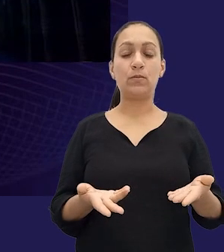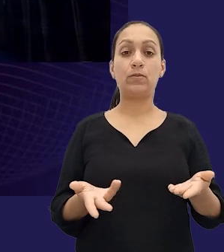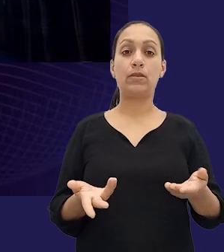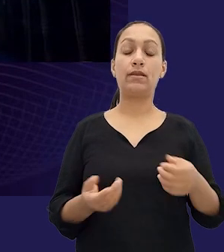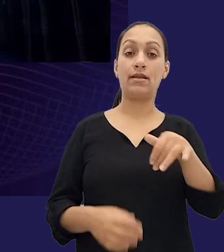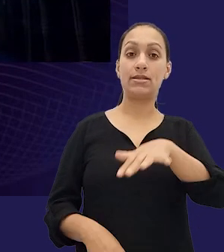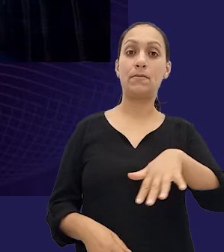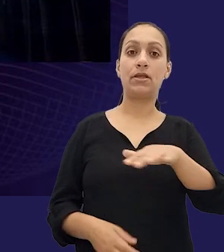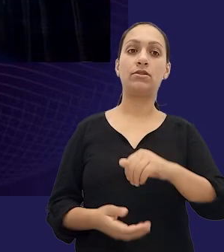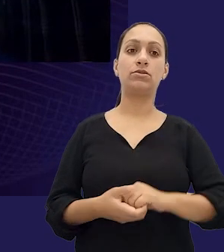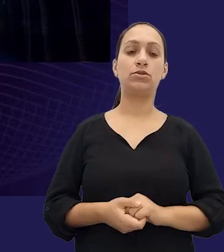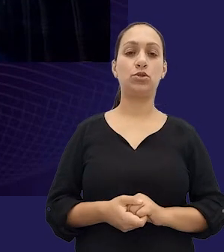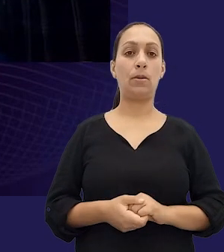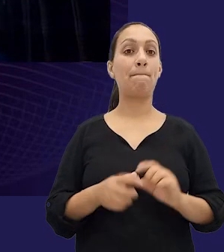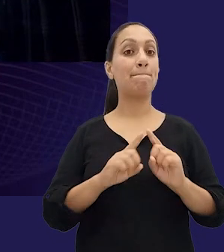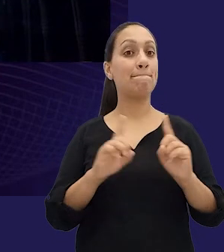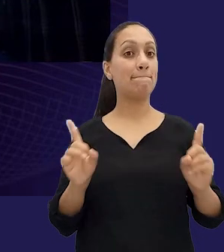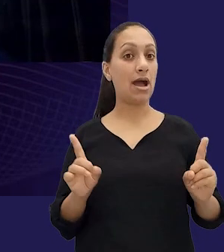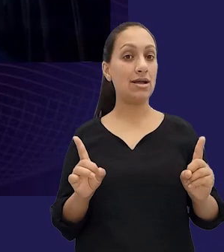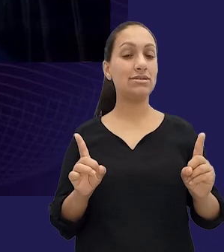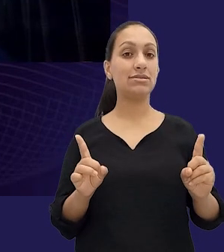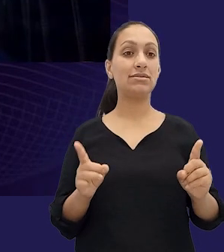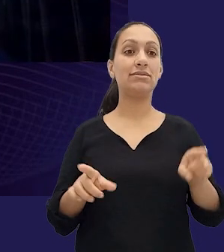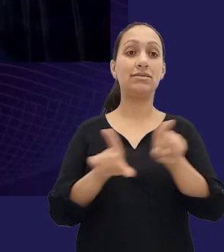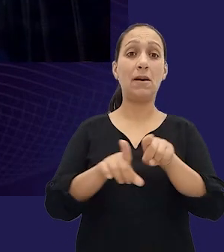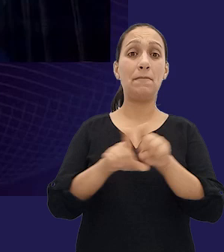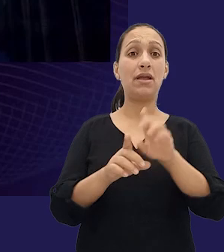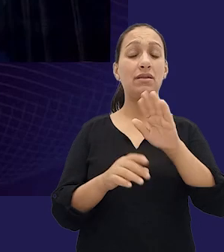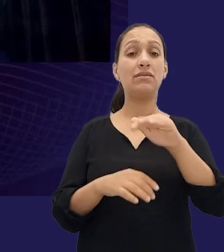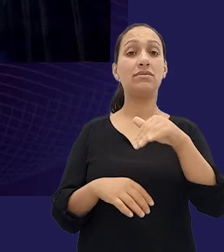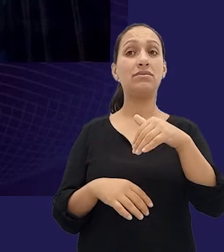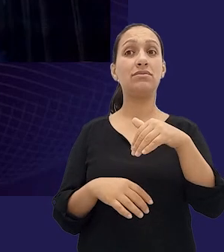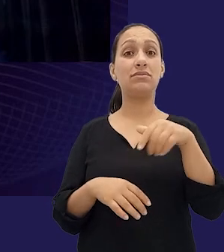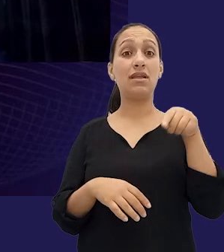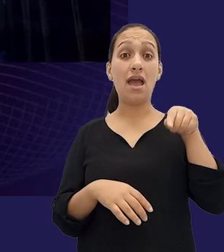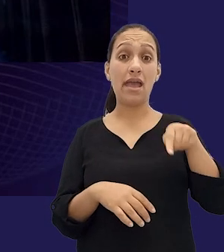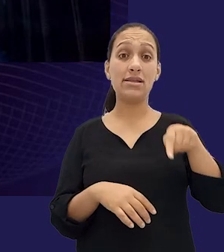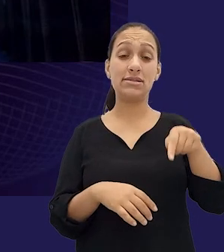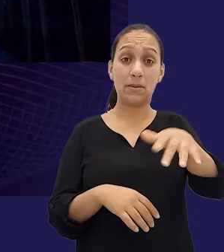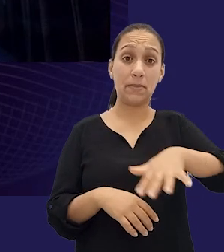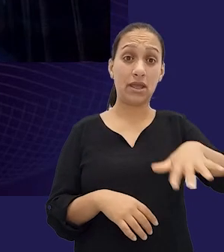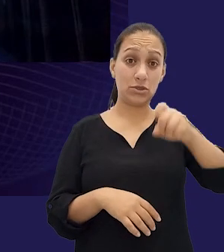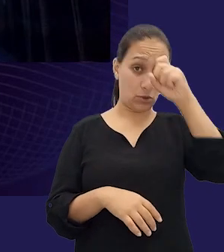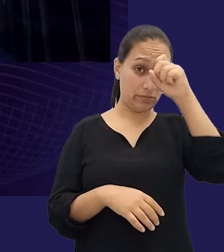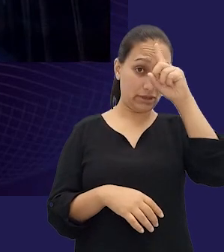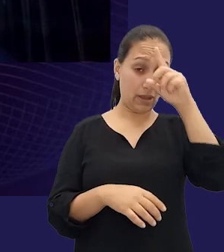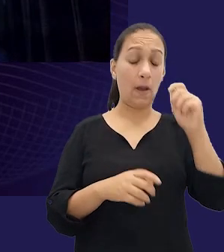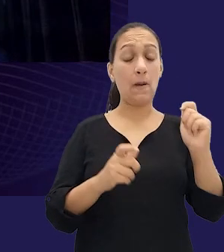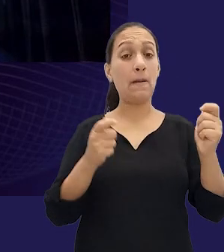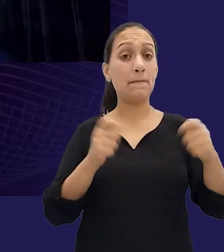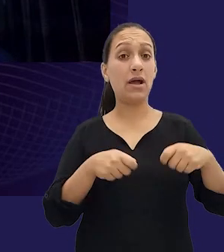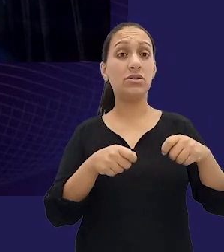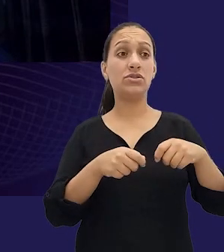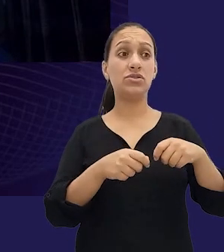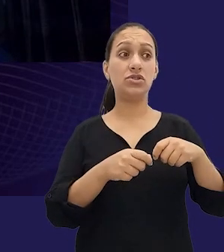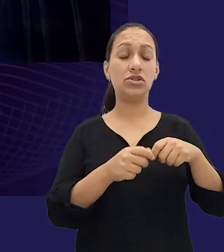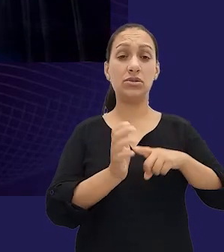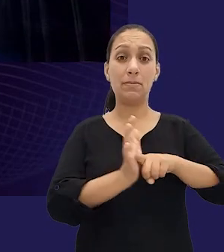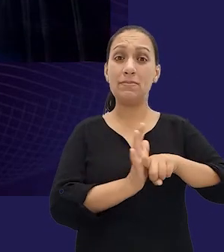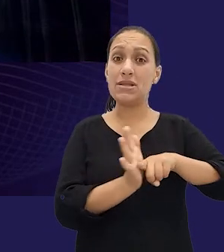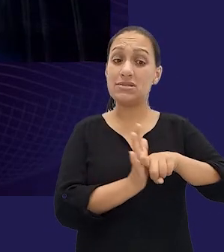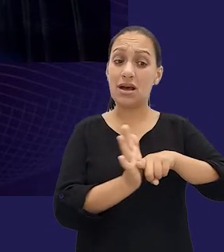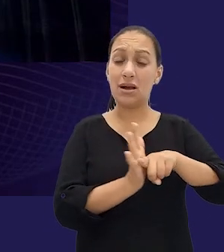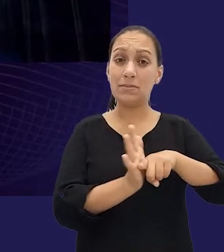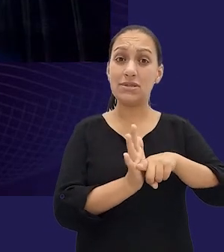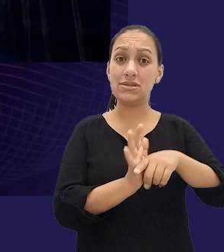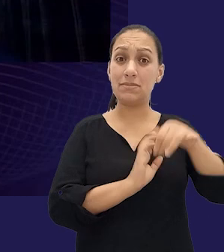necessária. Mas também nesse ambiente é possível fazer exames bacteriológicos para excluir, né, a